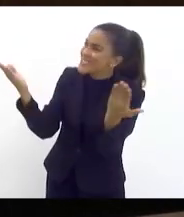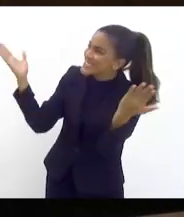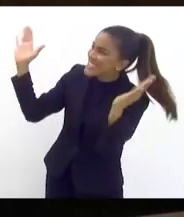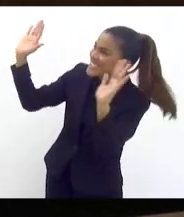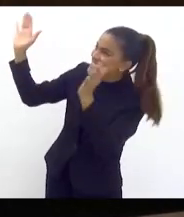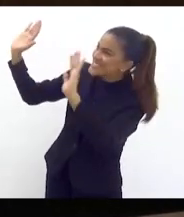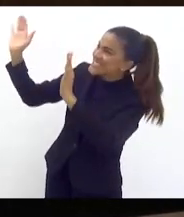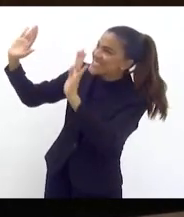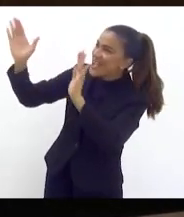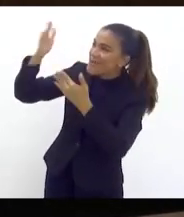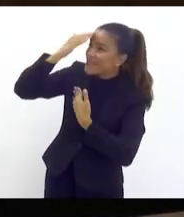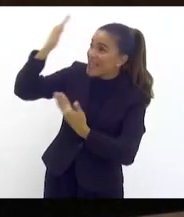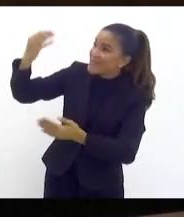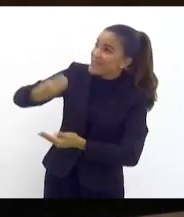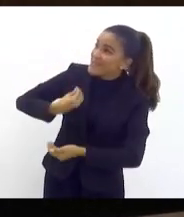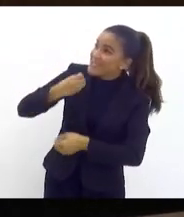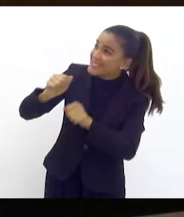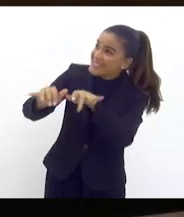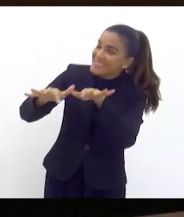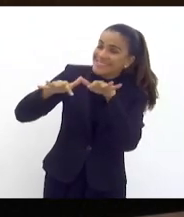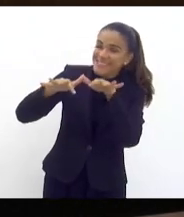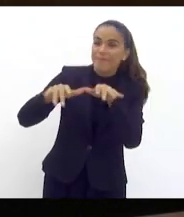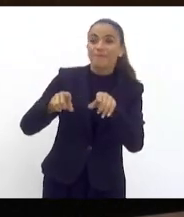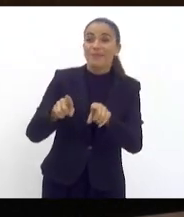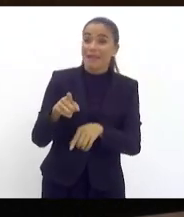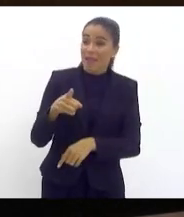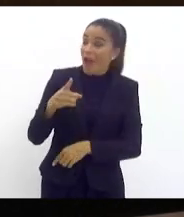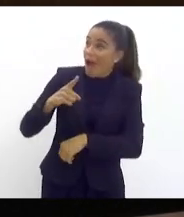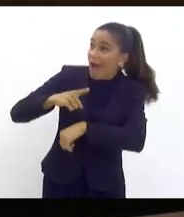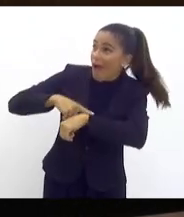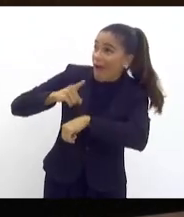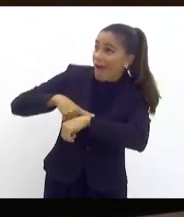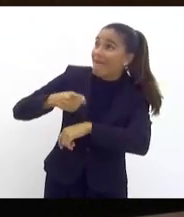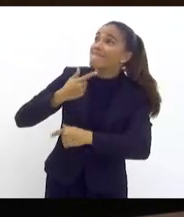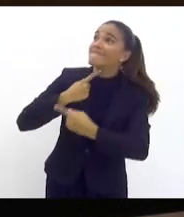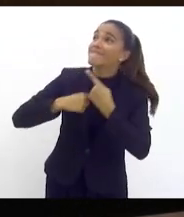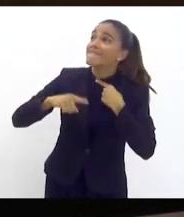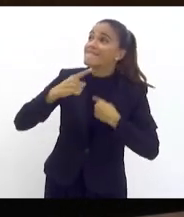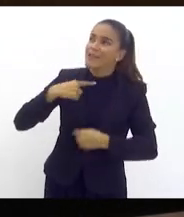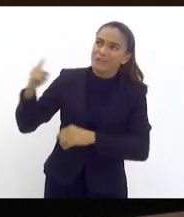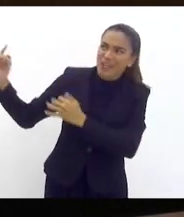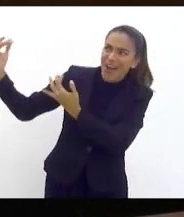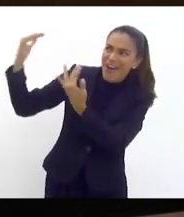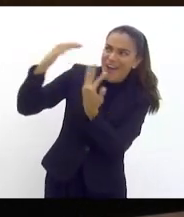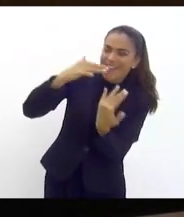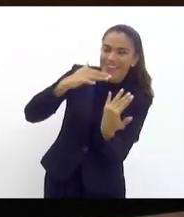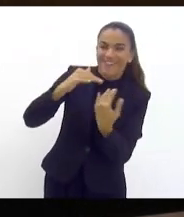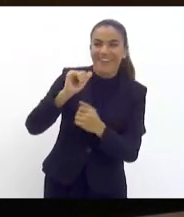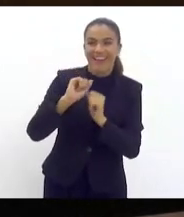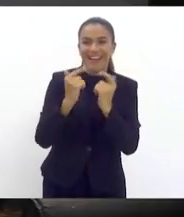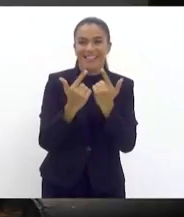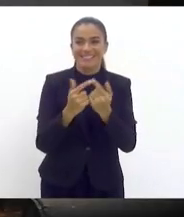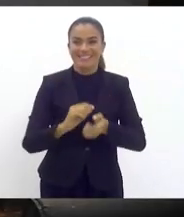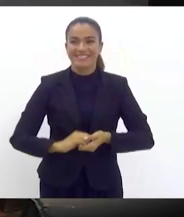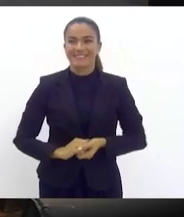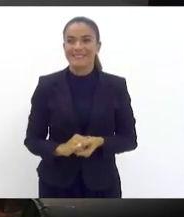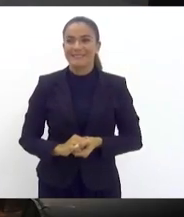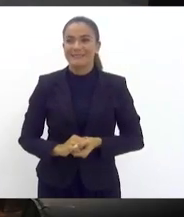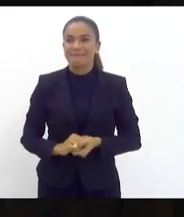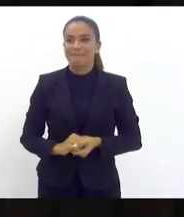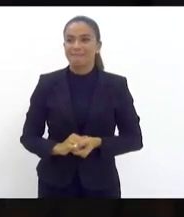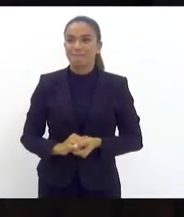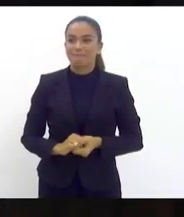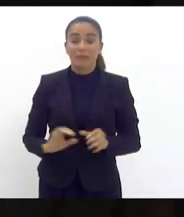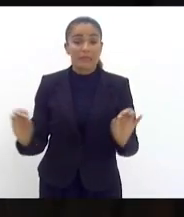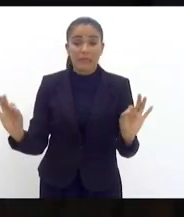muito obrigado pela presença no Parlamento. E, quando quiser chegar, só vir para a LERJ. Muito obrigado, presidente. Fica com Deus.